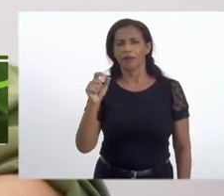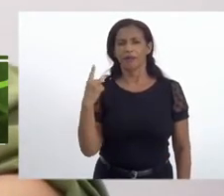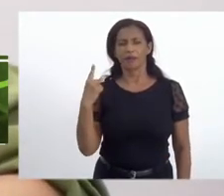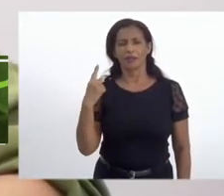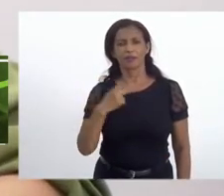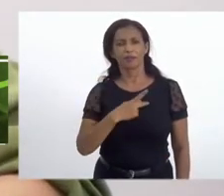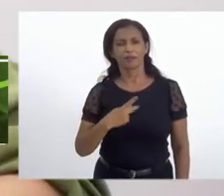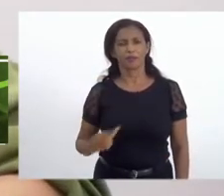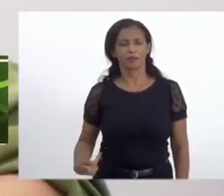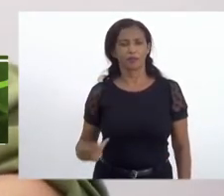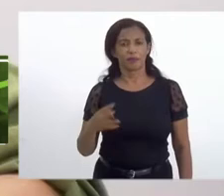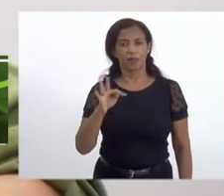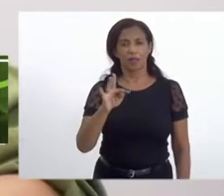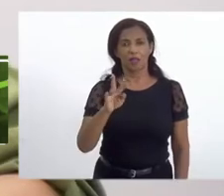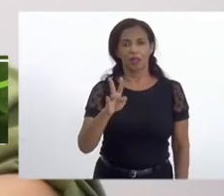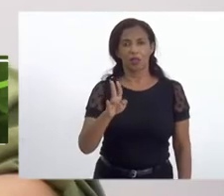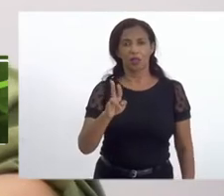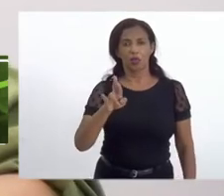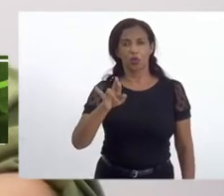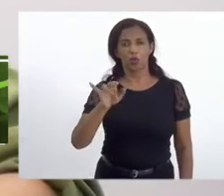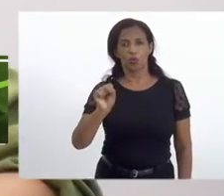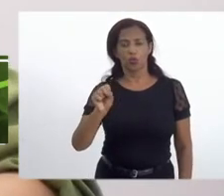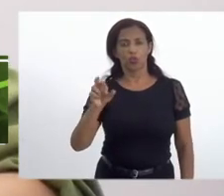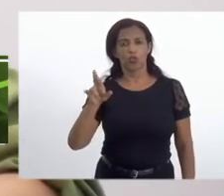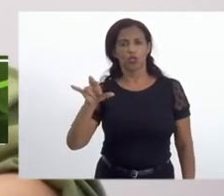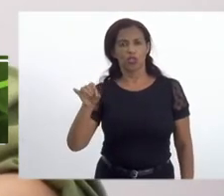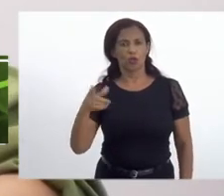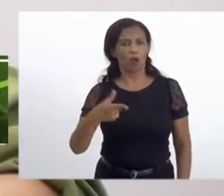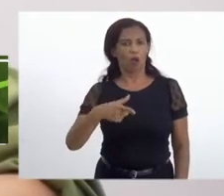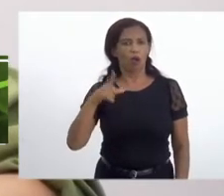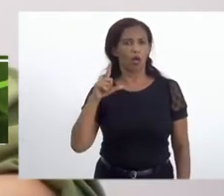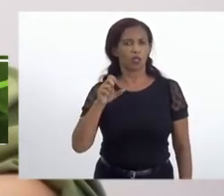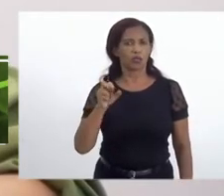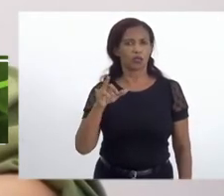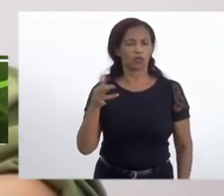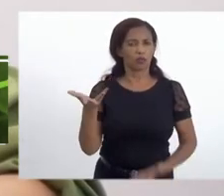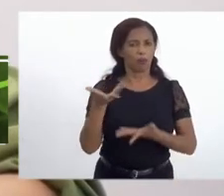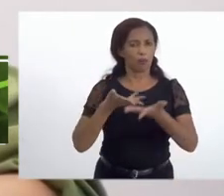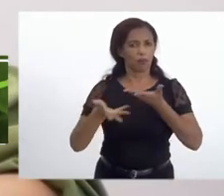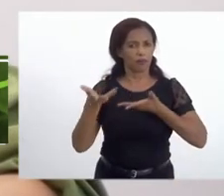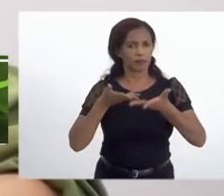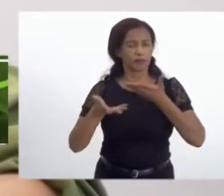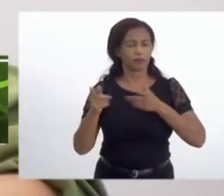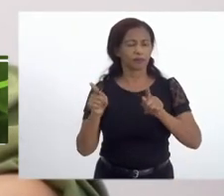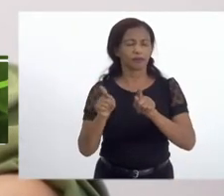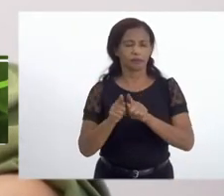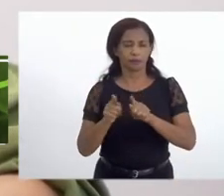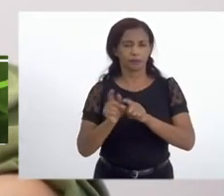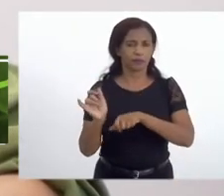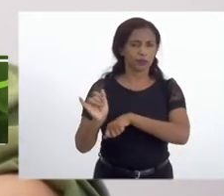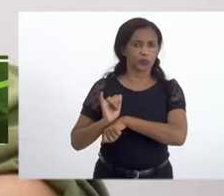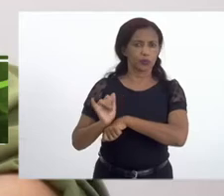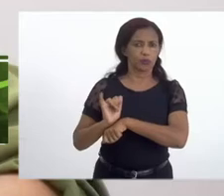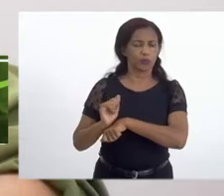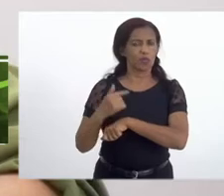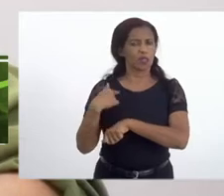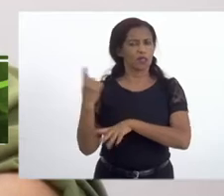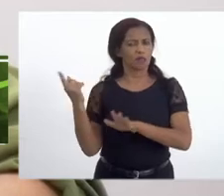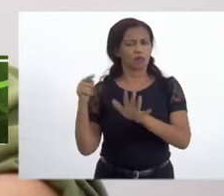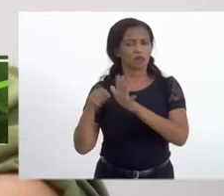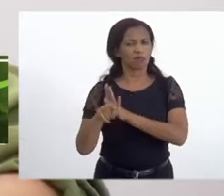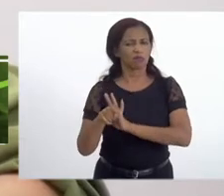Turis Rio, ele foi presidente antes do senhor Sérgio Ricardo, e ele está participando conosco também, e ele fez aqui